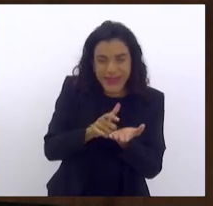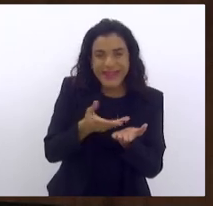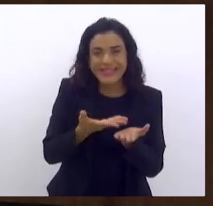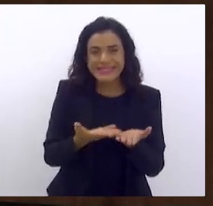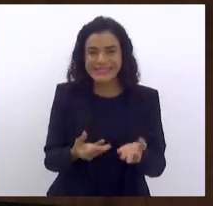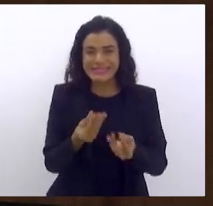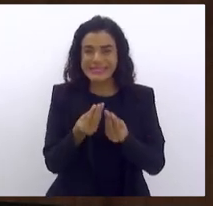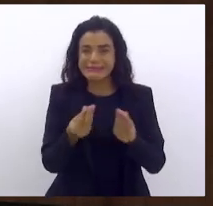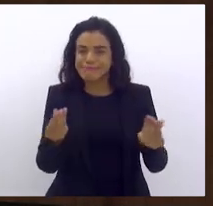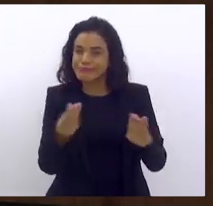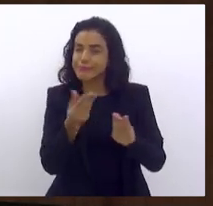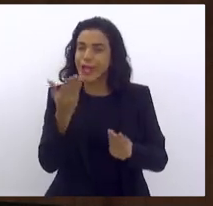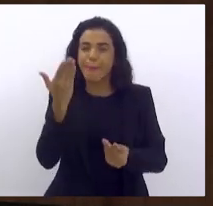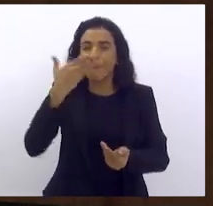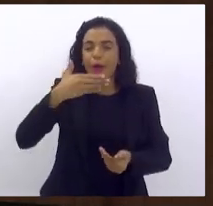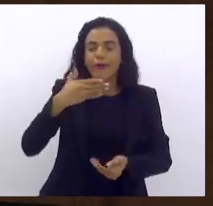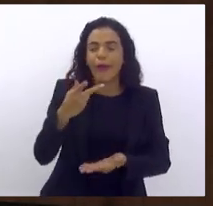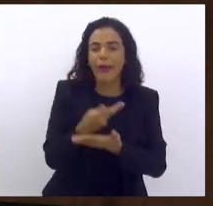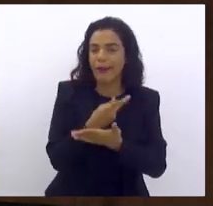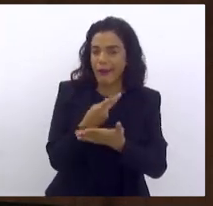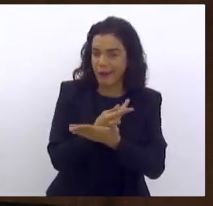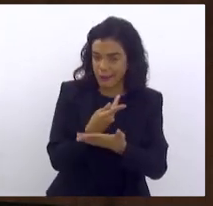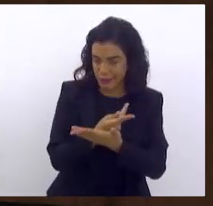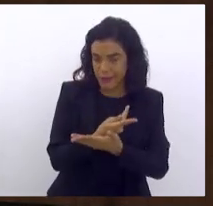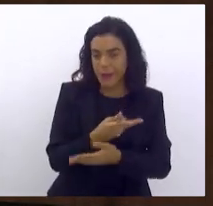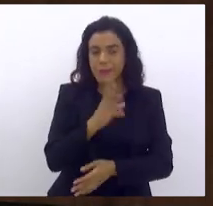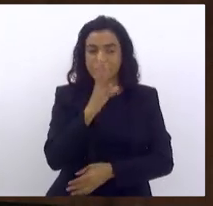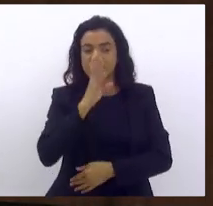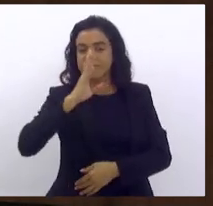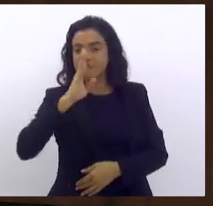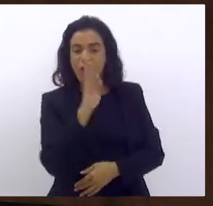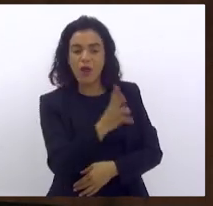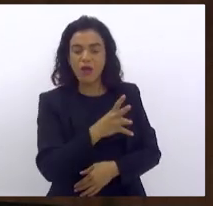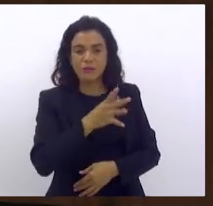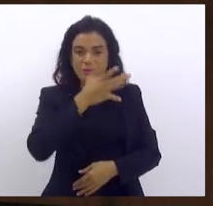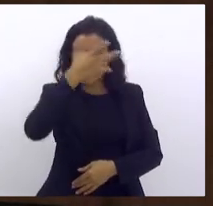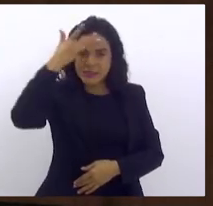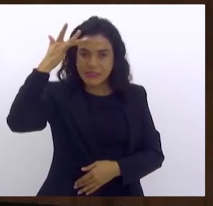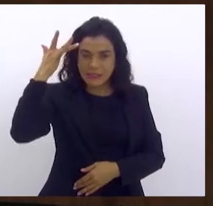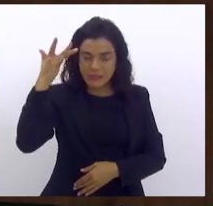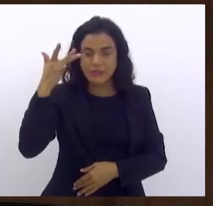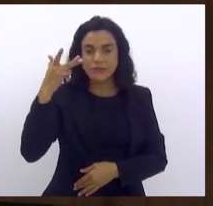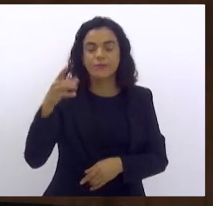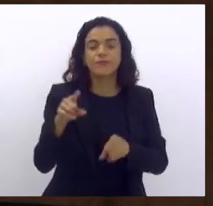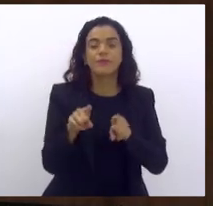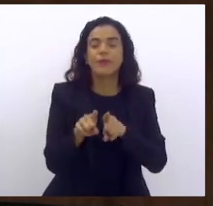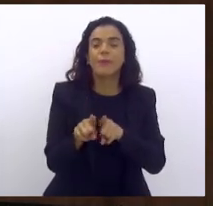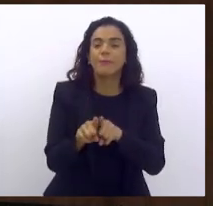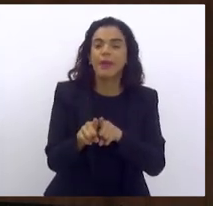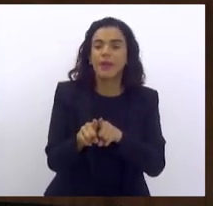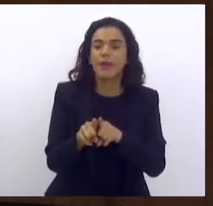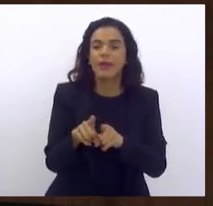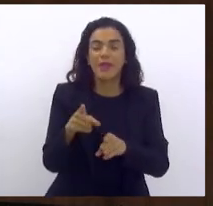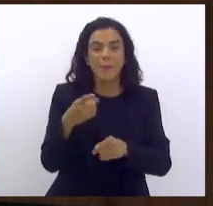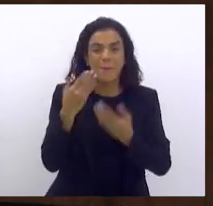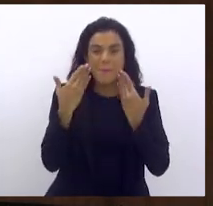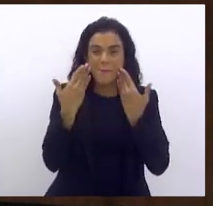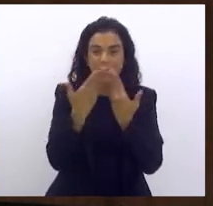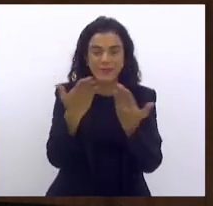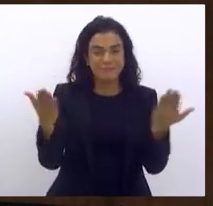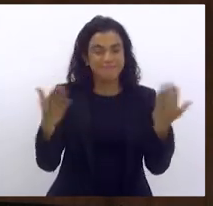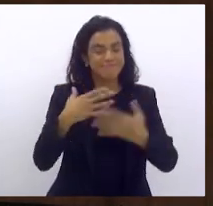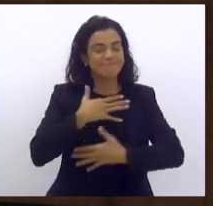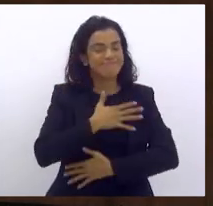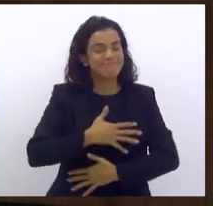muito suscetível de erro, para você incriminar uma pessoa. E trago aqui também a minha alegria, né,